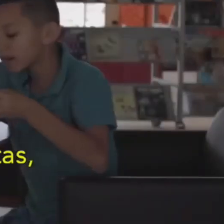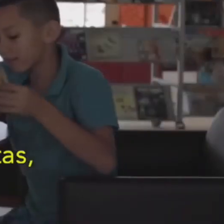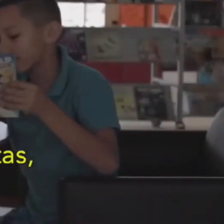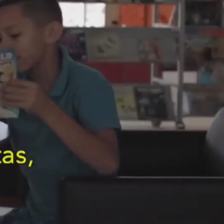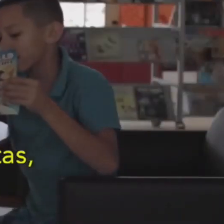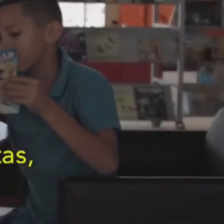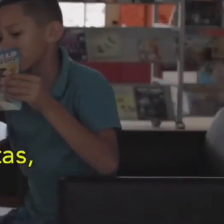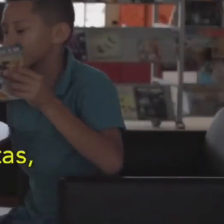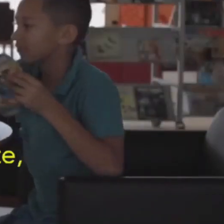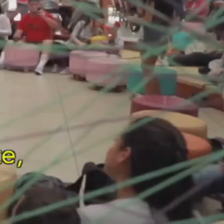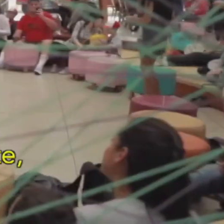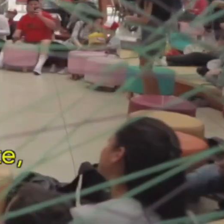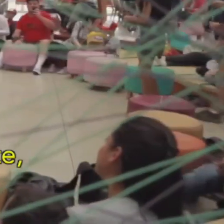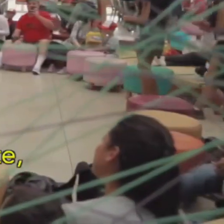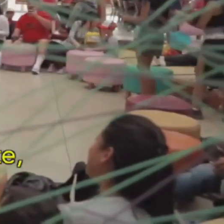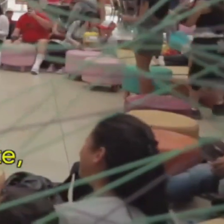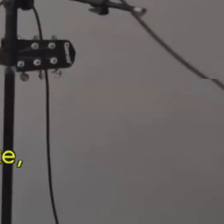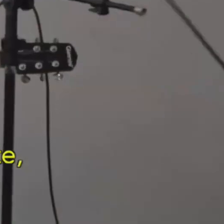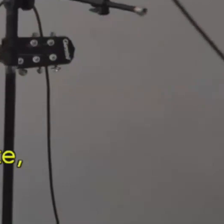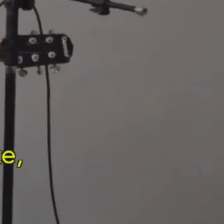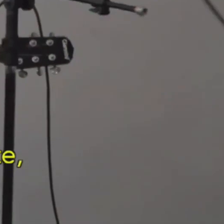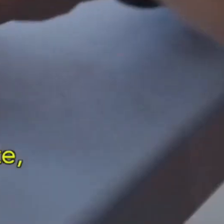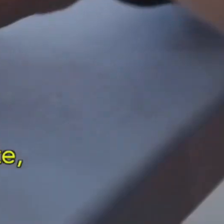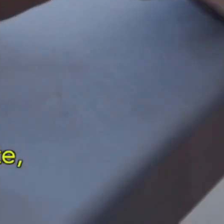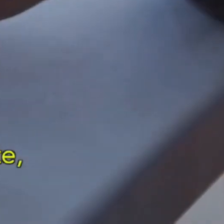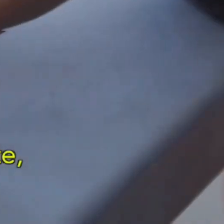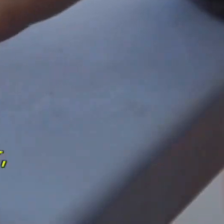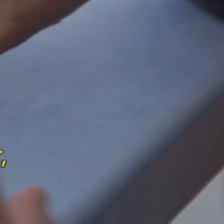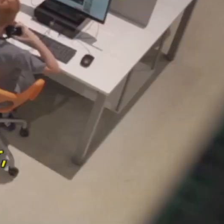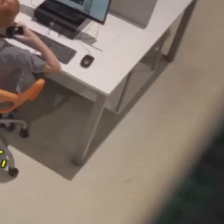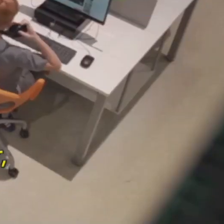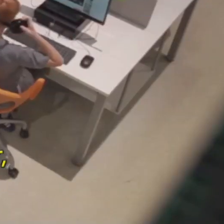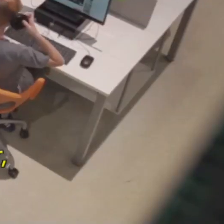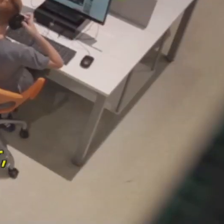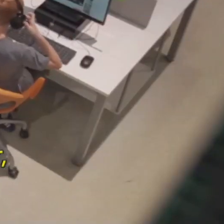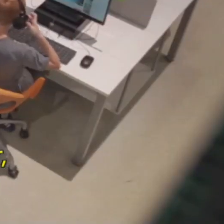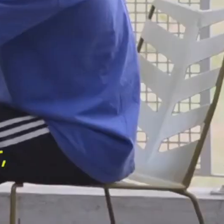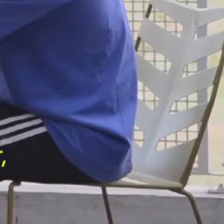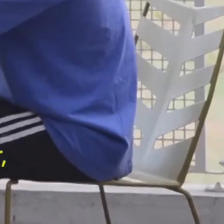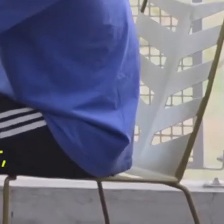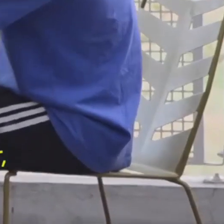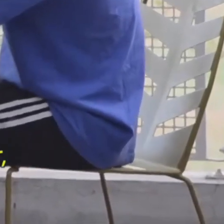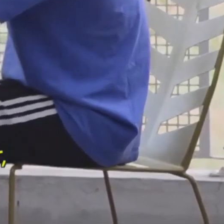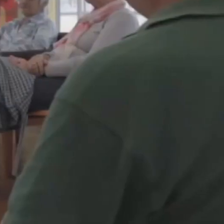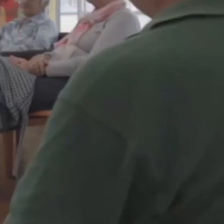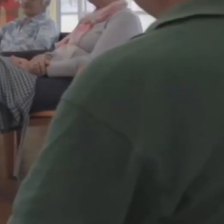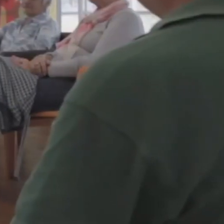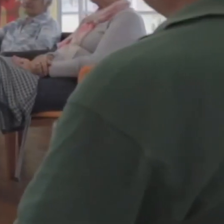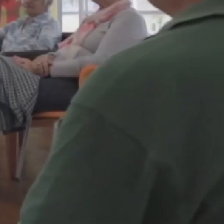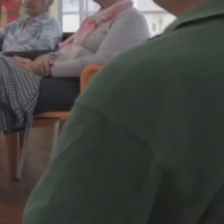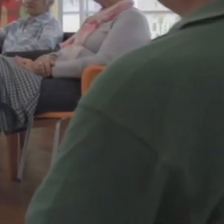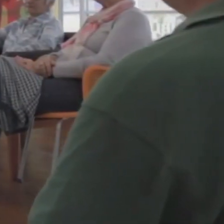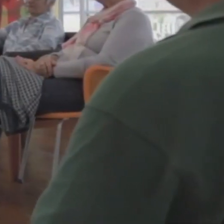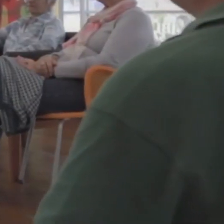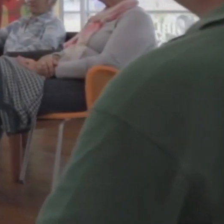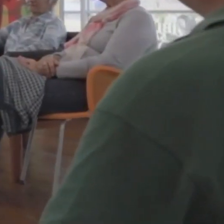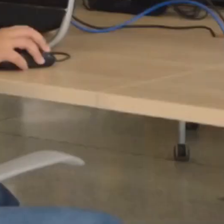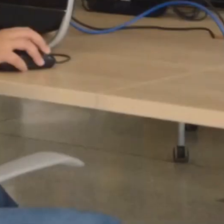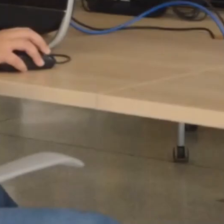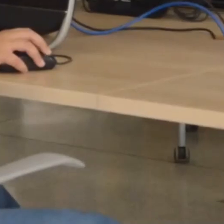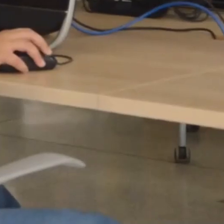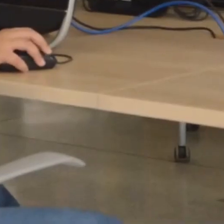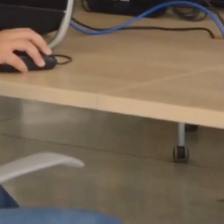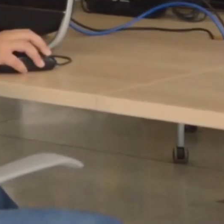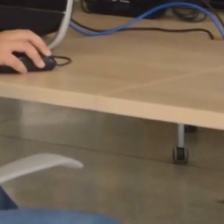livros, CDs, revistas, tem também teatro, música, arte, espaço para trabalhar, estudar, oficinas de